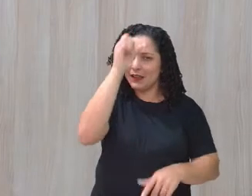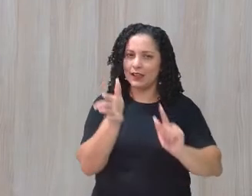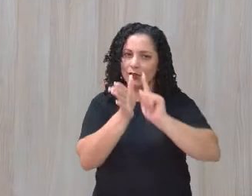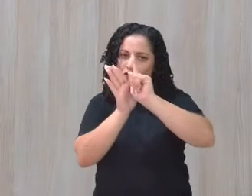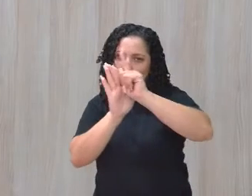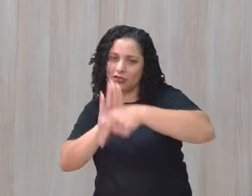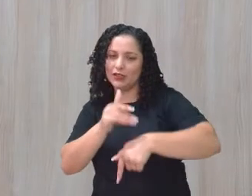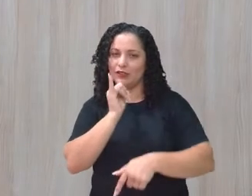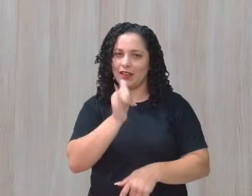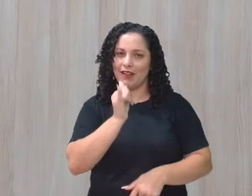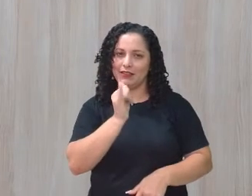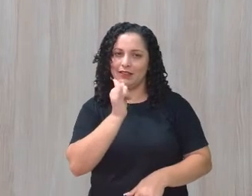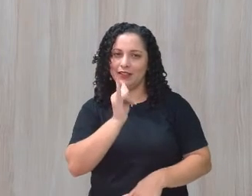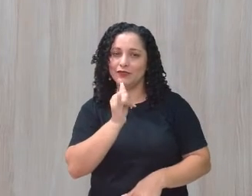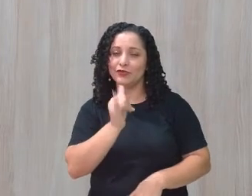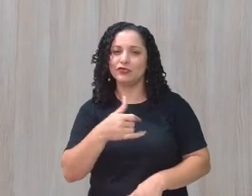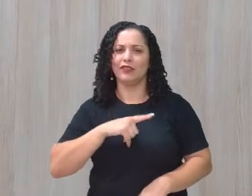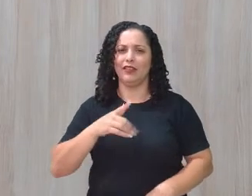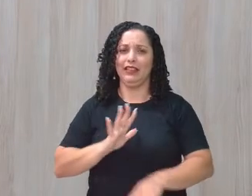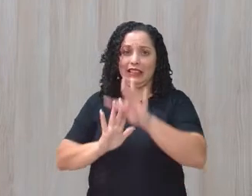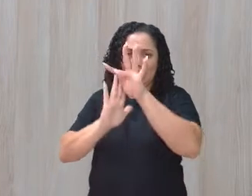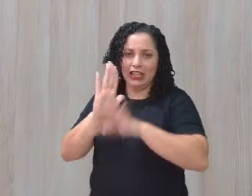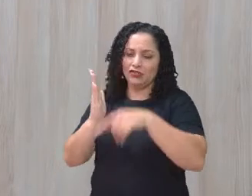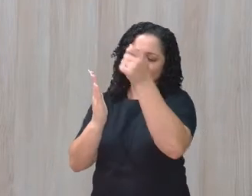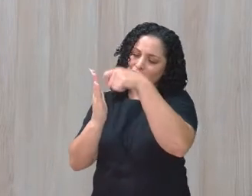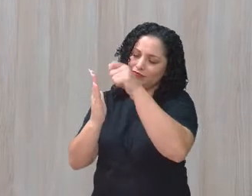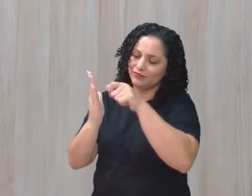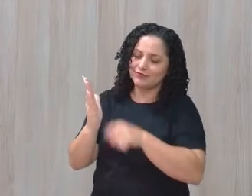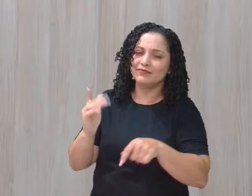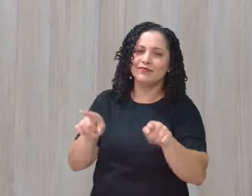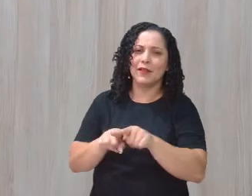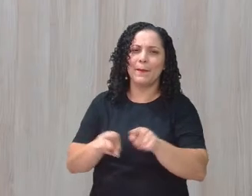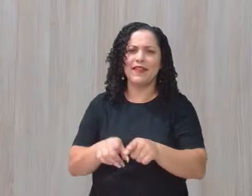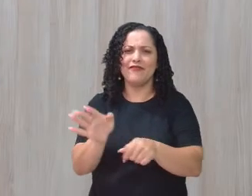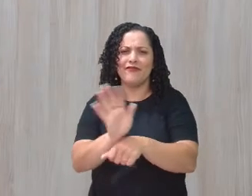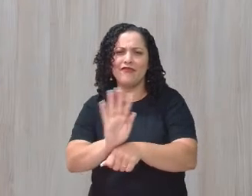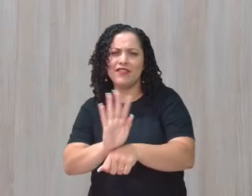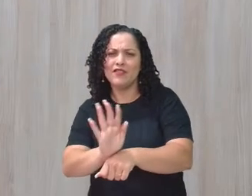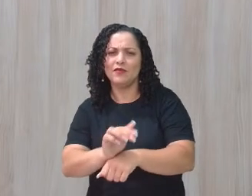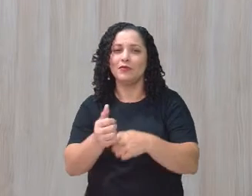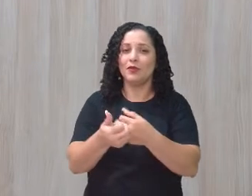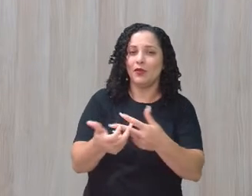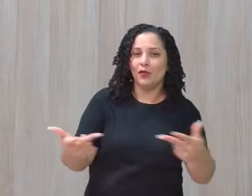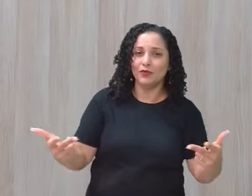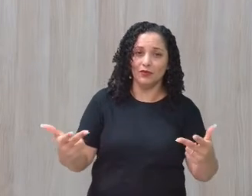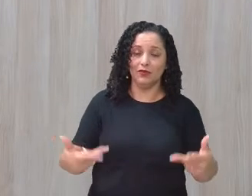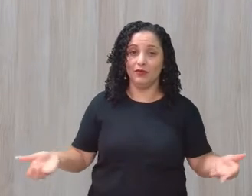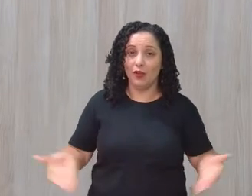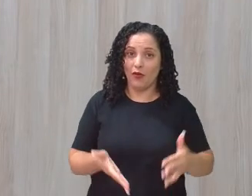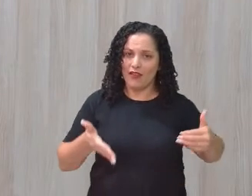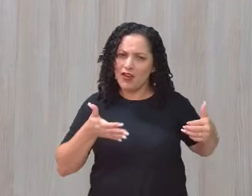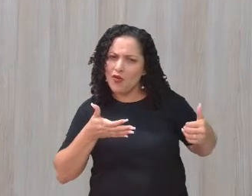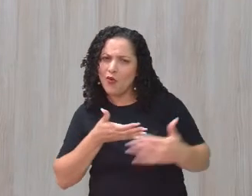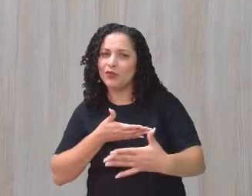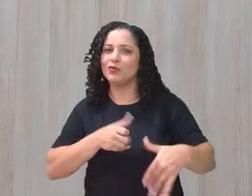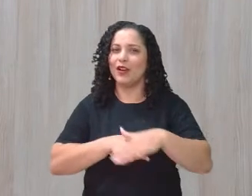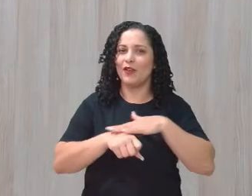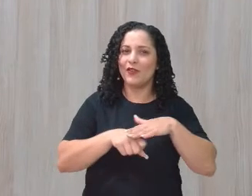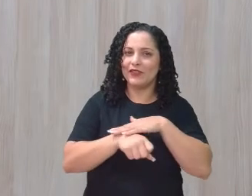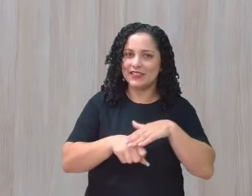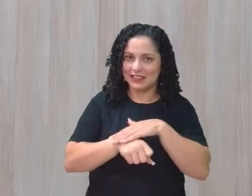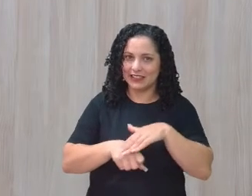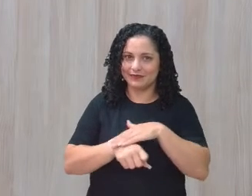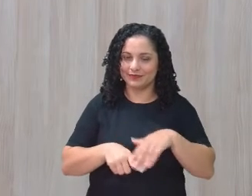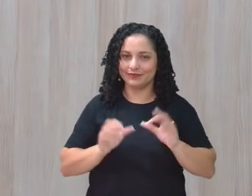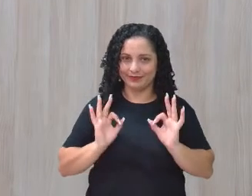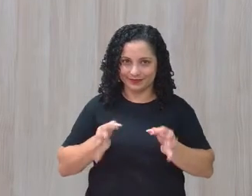em diferentes plataformas, no texto escrito, através de curtas, de filme. Então a gente vai continuar conversando bastante